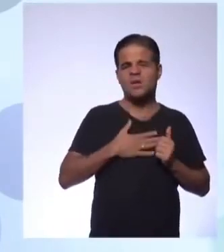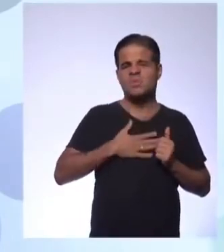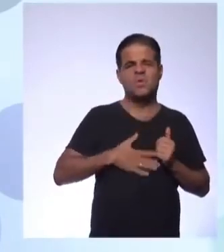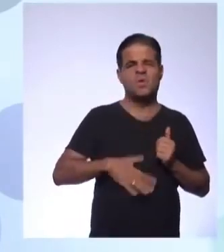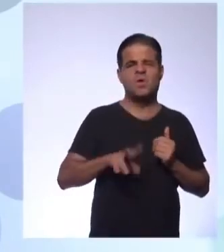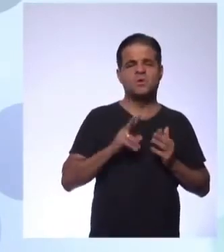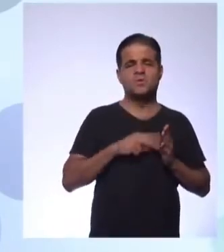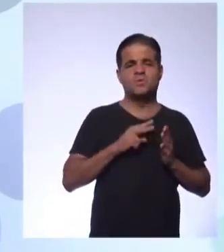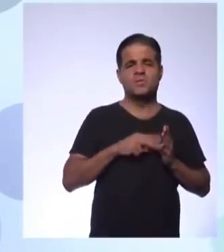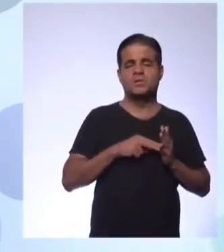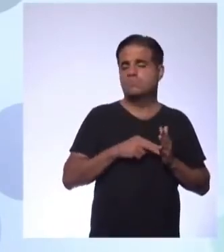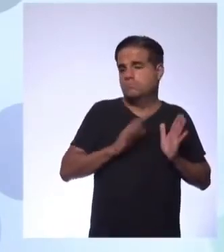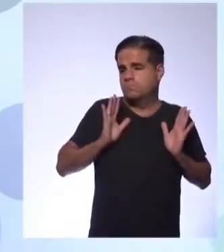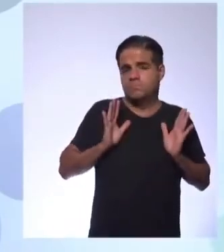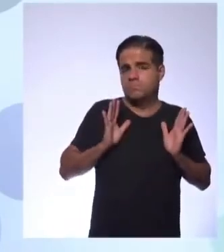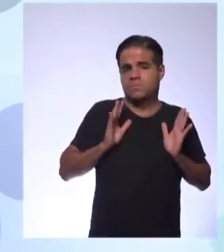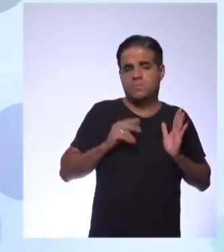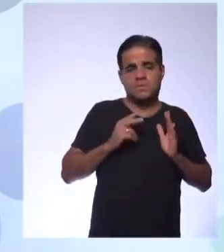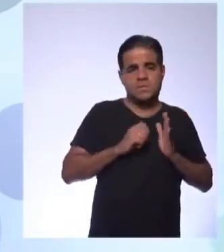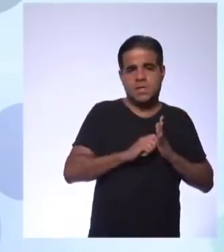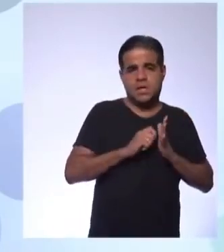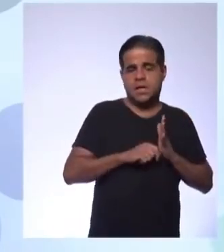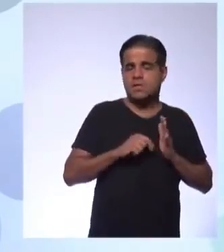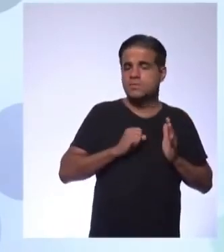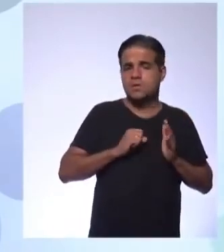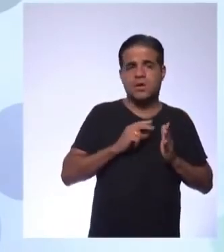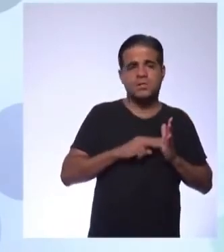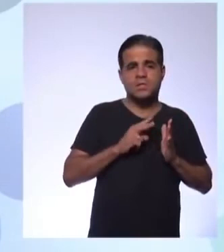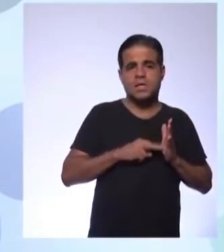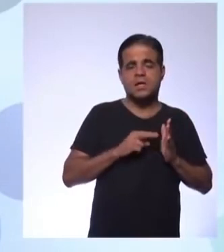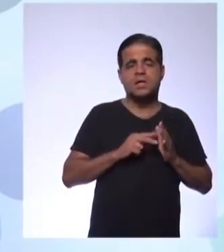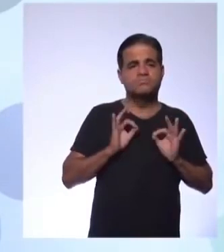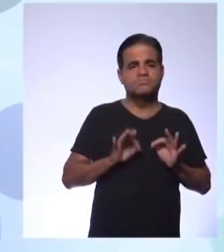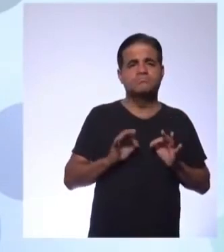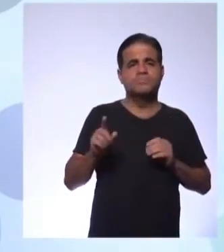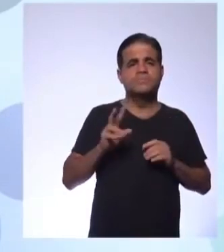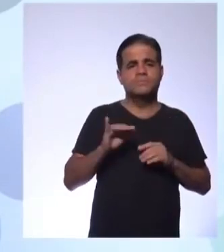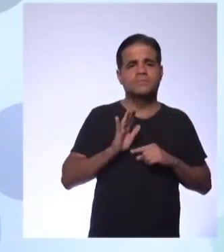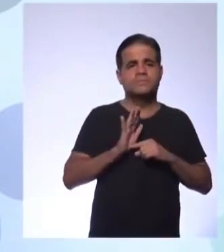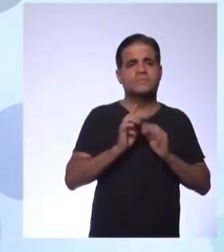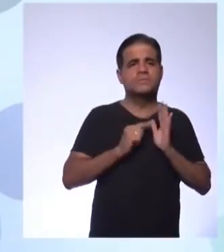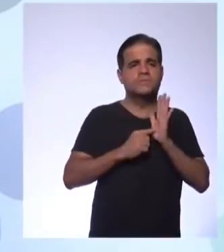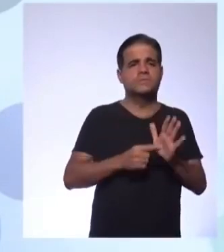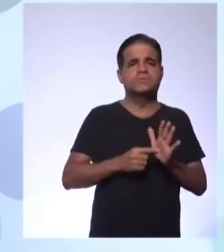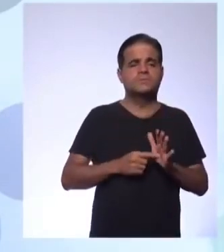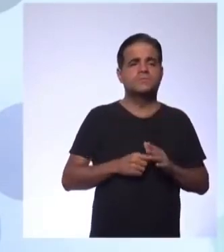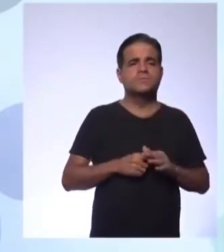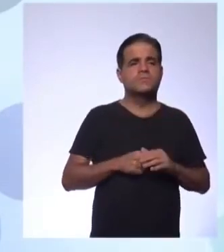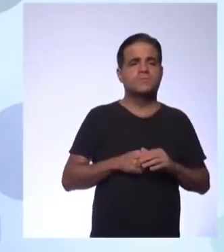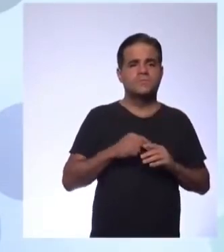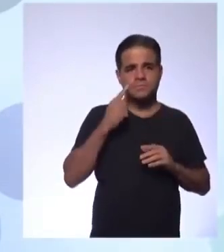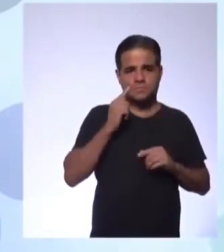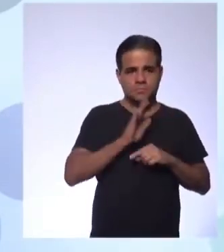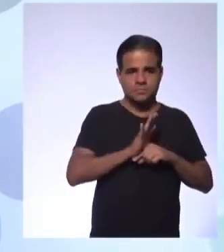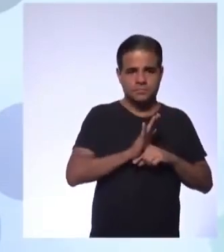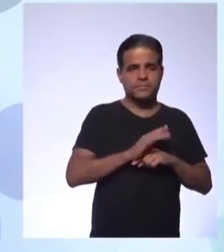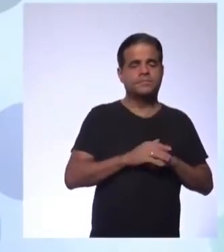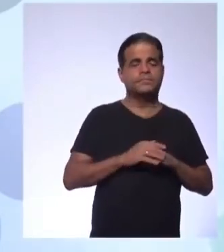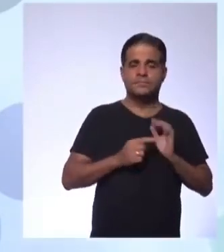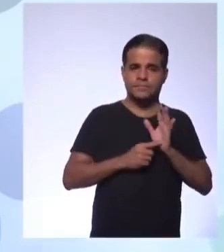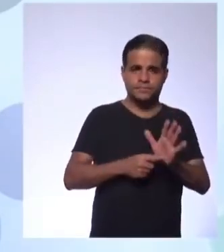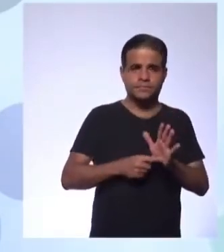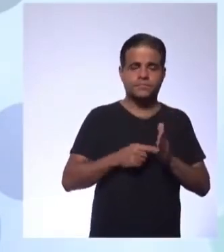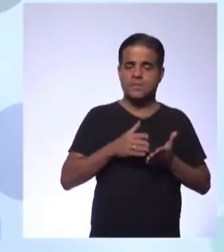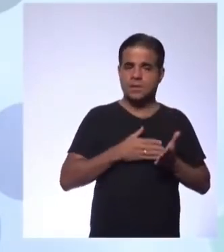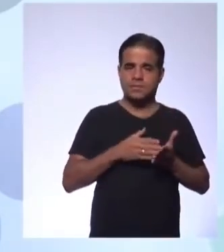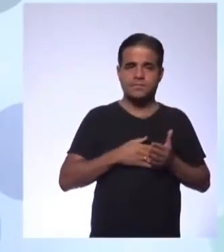ler. Escreve lá que tipo de personagem você gosta, que com certeza ele vai indicar, nem que seja às vezes você gosta de filme. Ele vai indicar